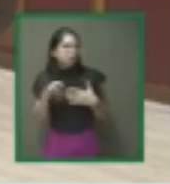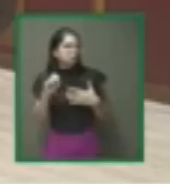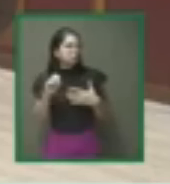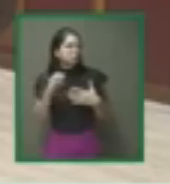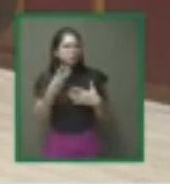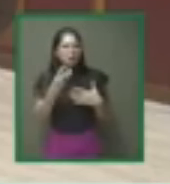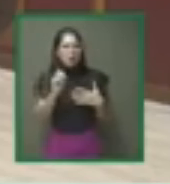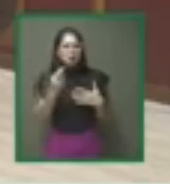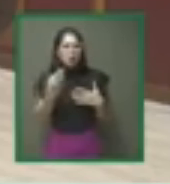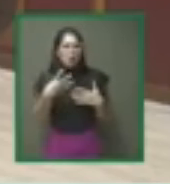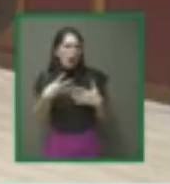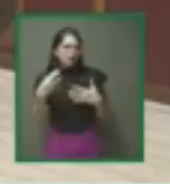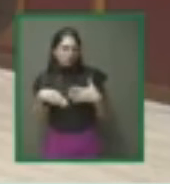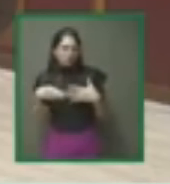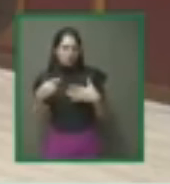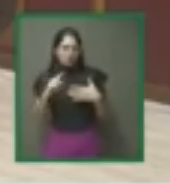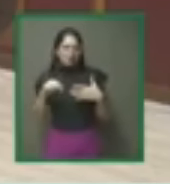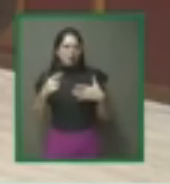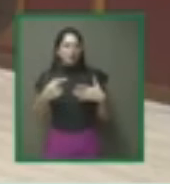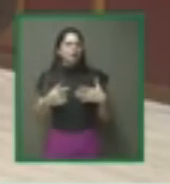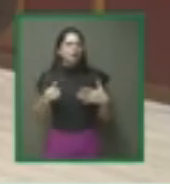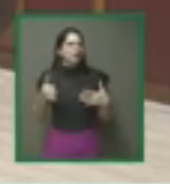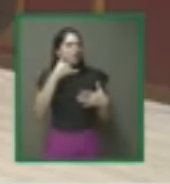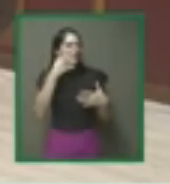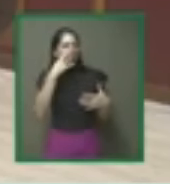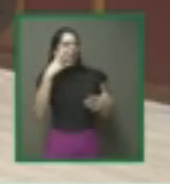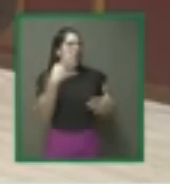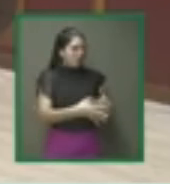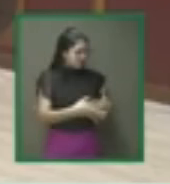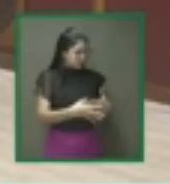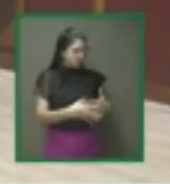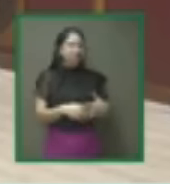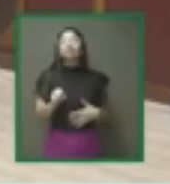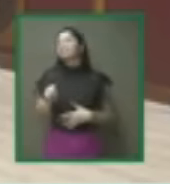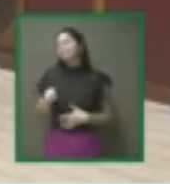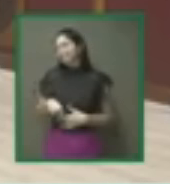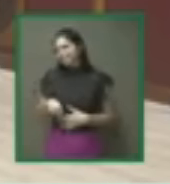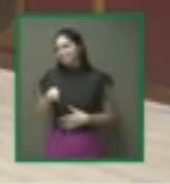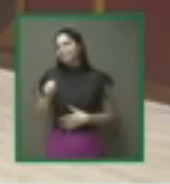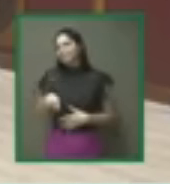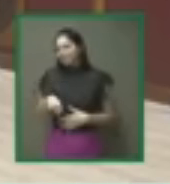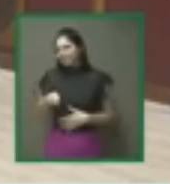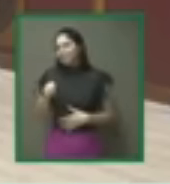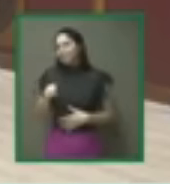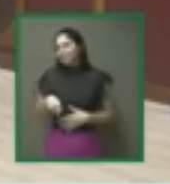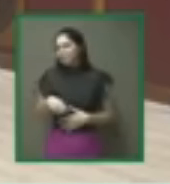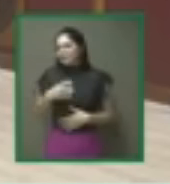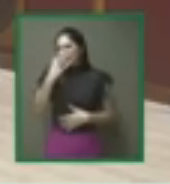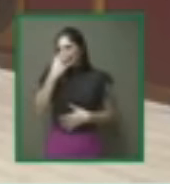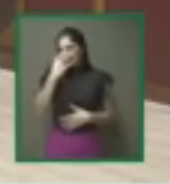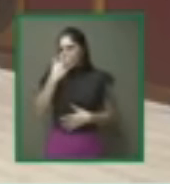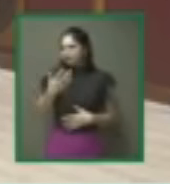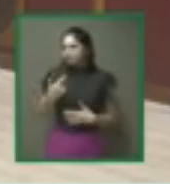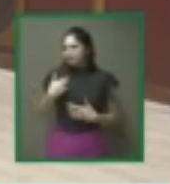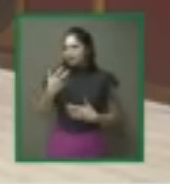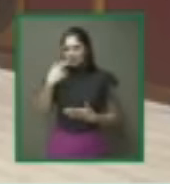o Arthur faz essa ligação. E o Arthur ligou lhe acusando? Sim. Foi quando eu vi que